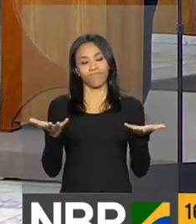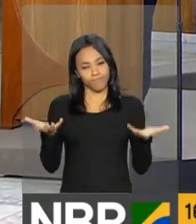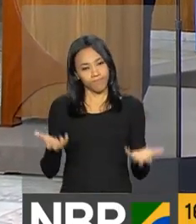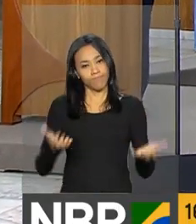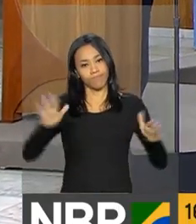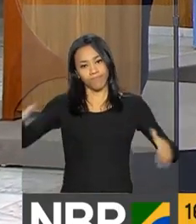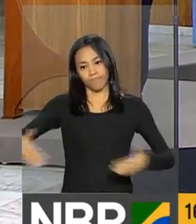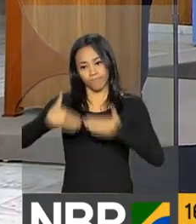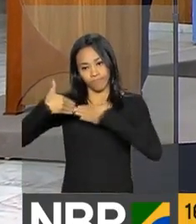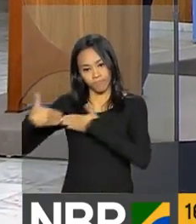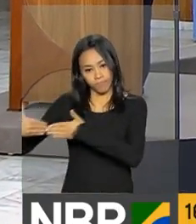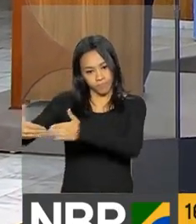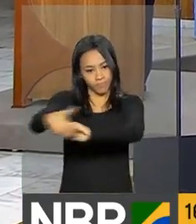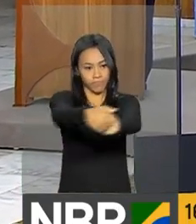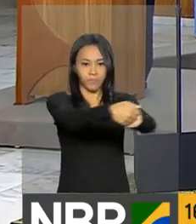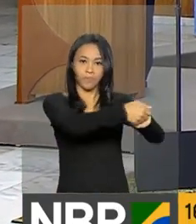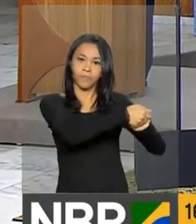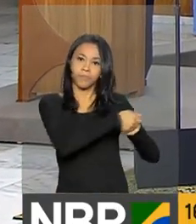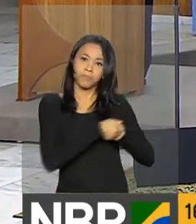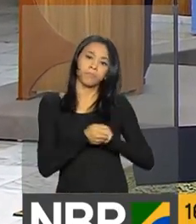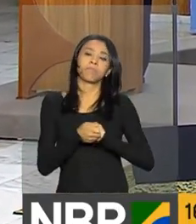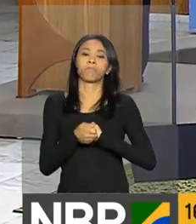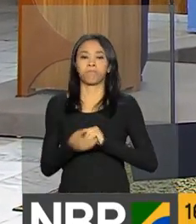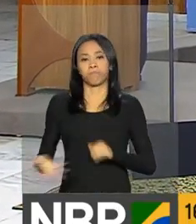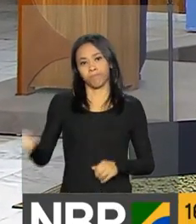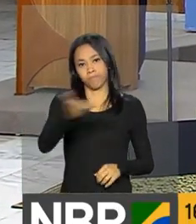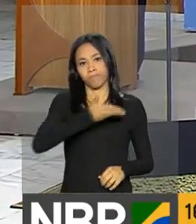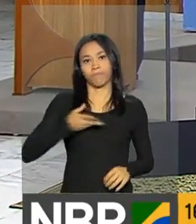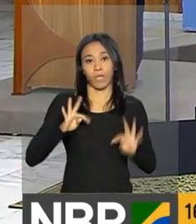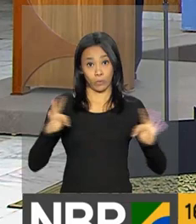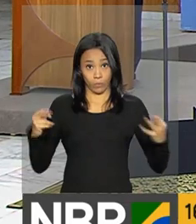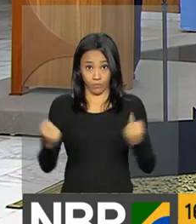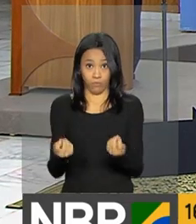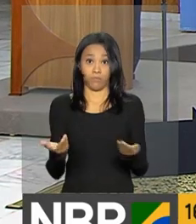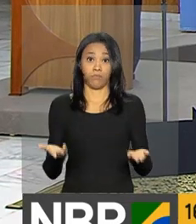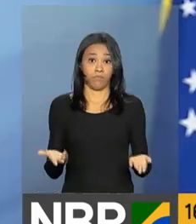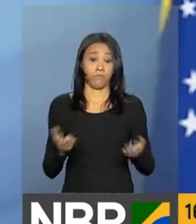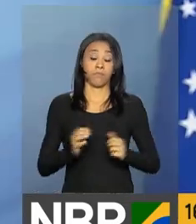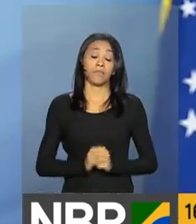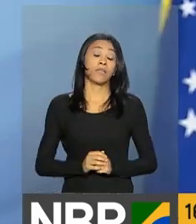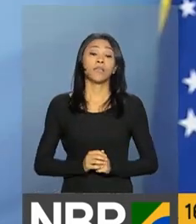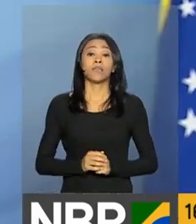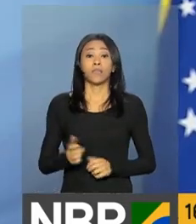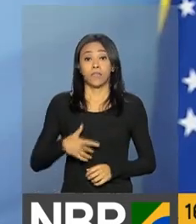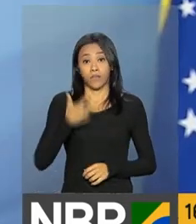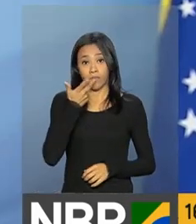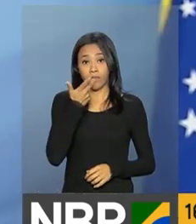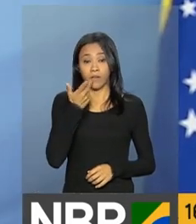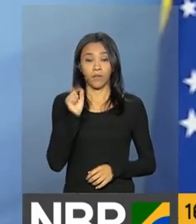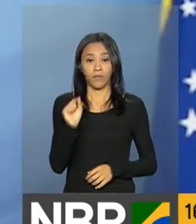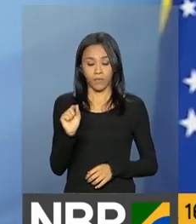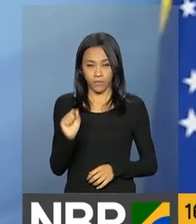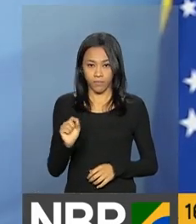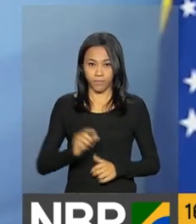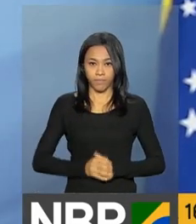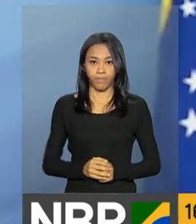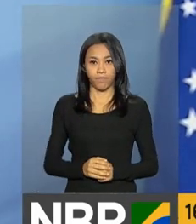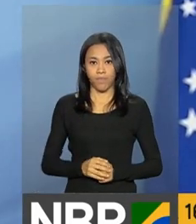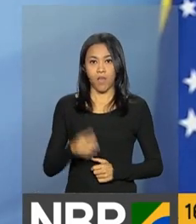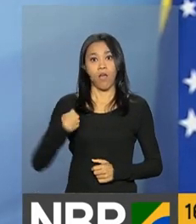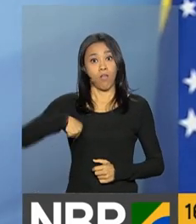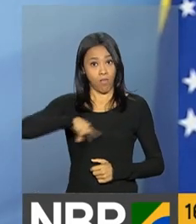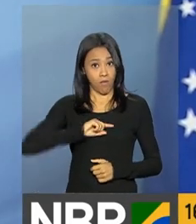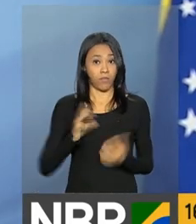cumprimentá-los a todos e, naturalmente, a todas, e dizer que nós